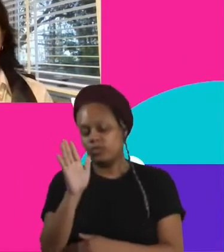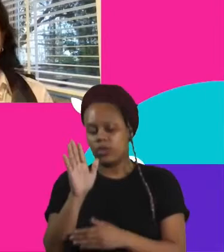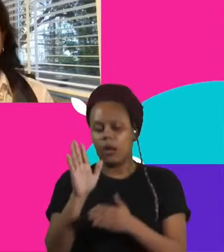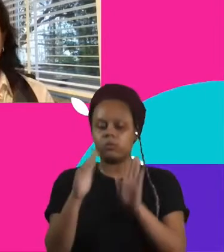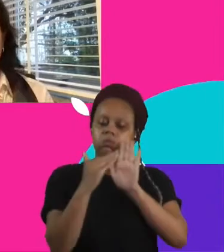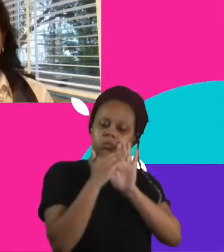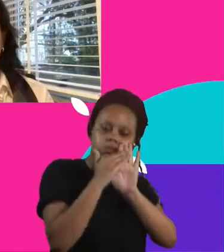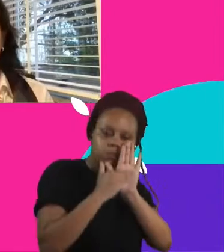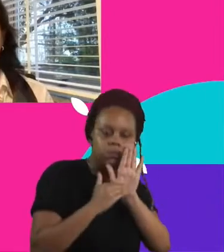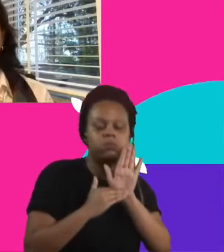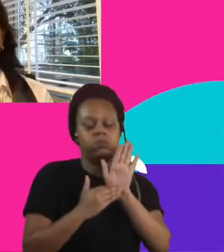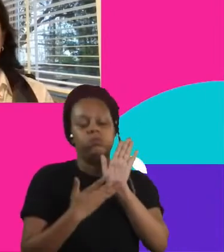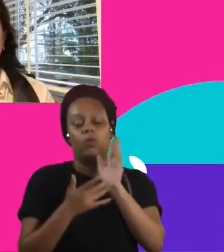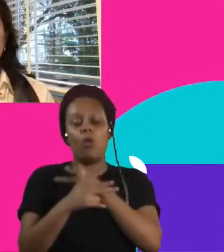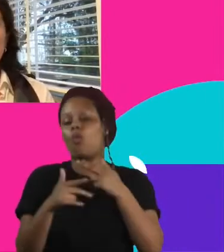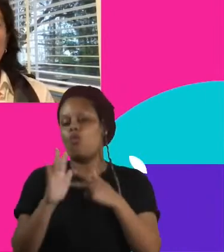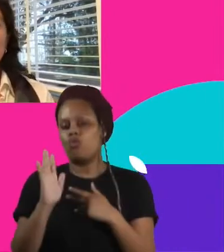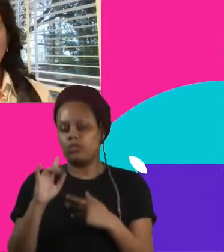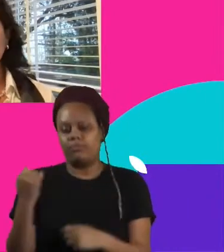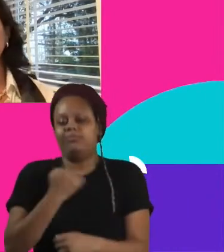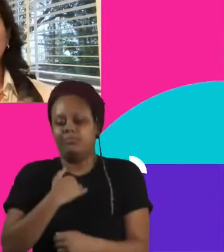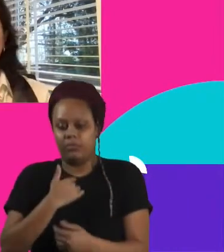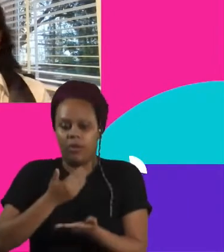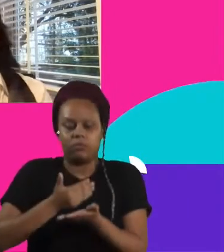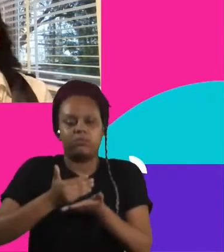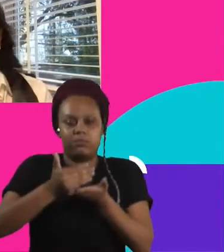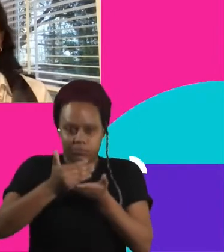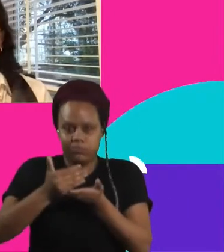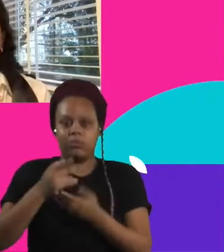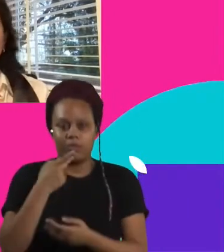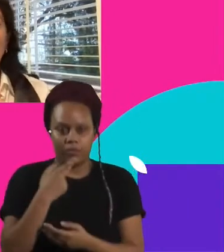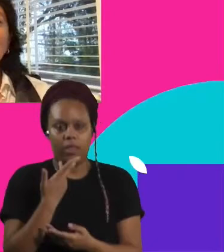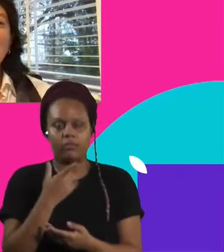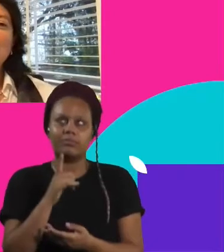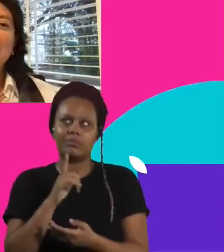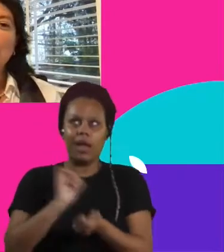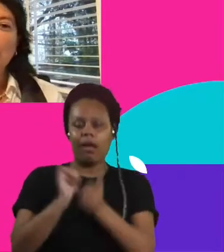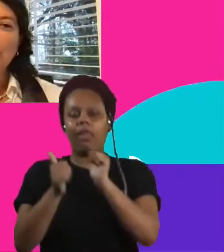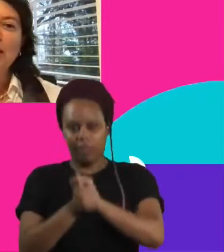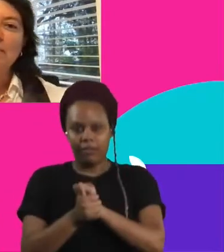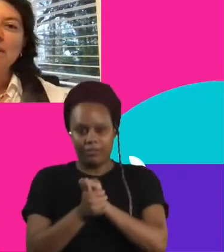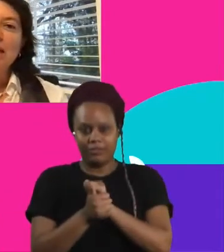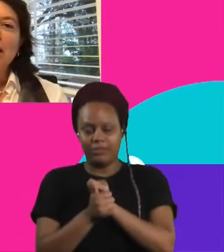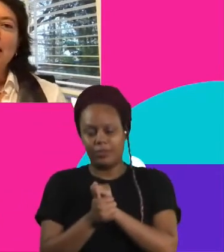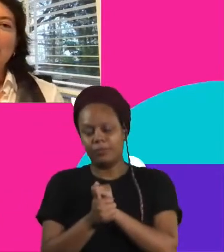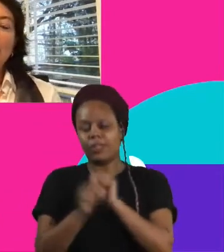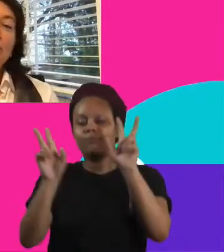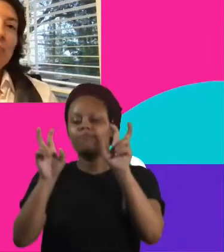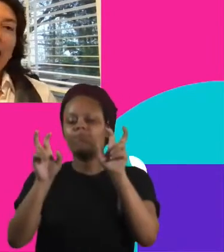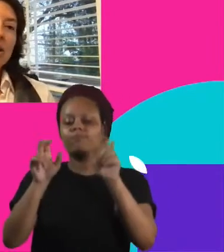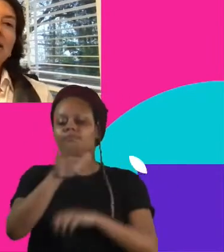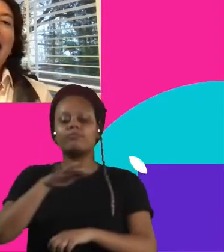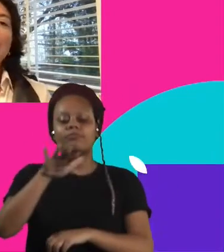a gente iria falar. Vou tentar adequar isso ao lugar da gestão pública. Então,